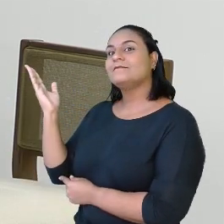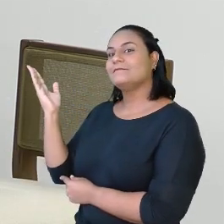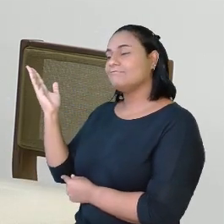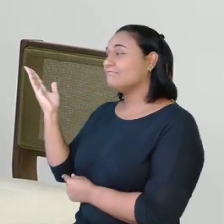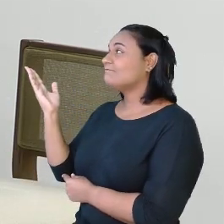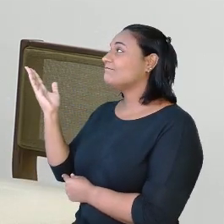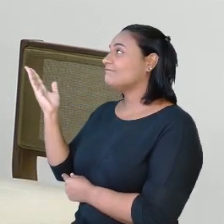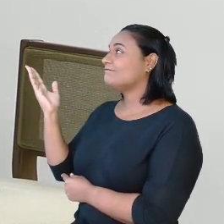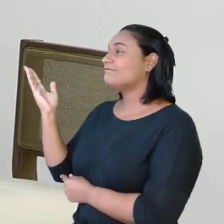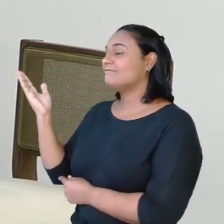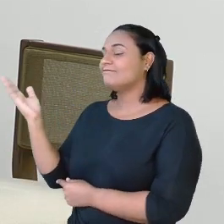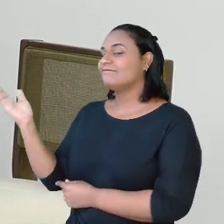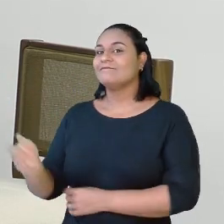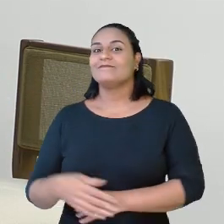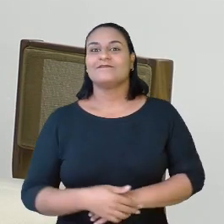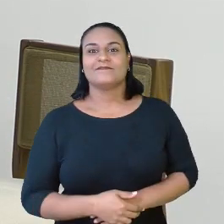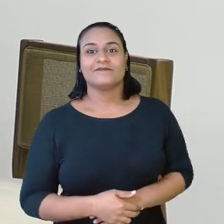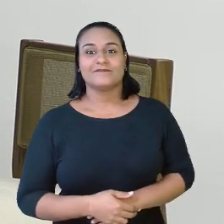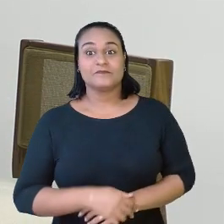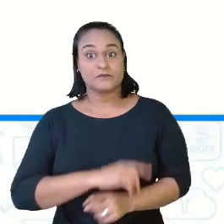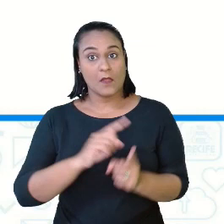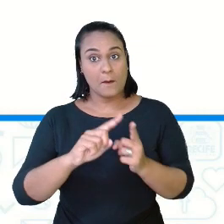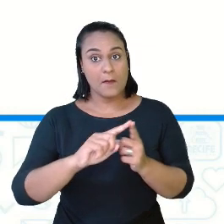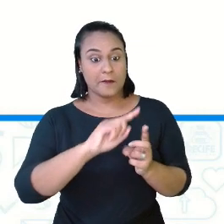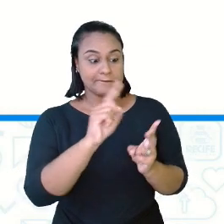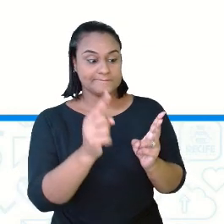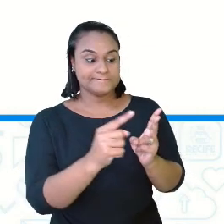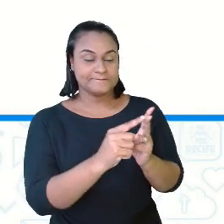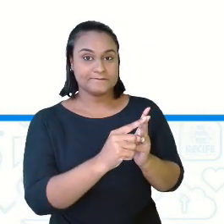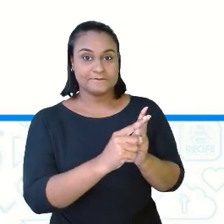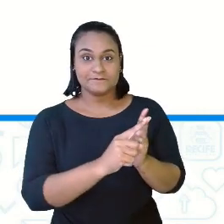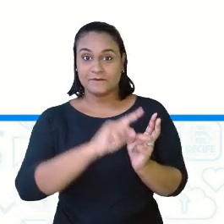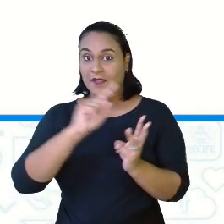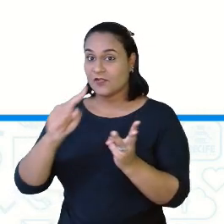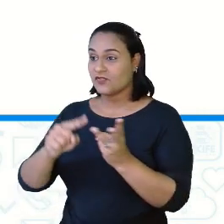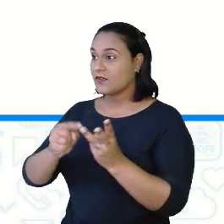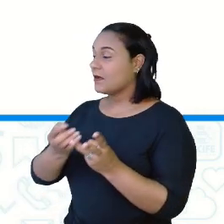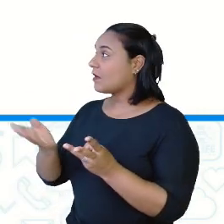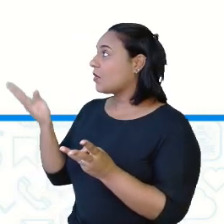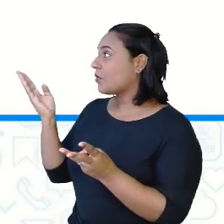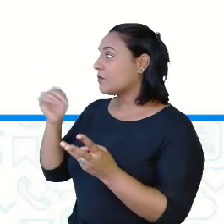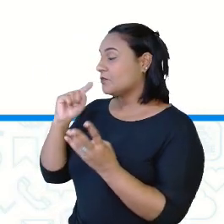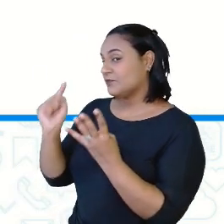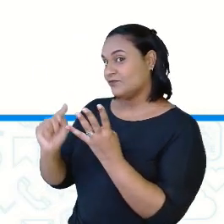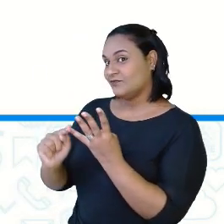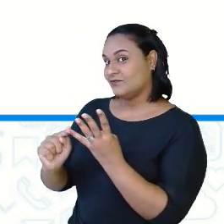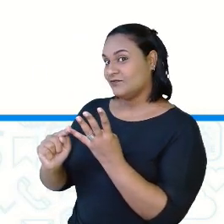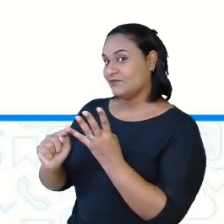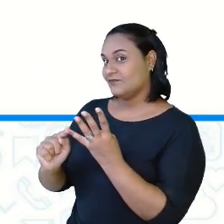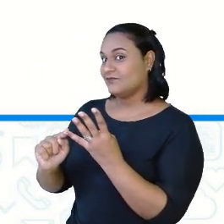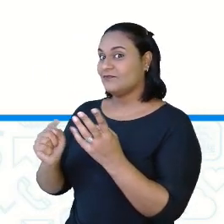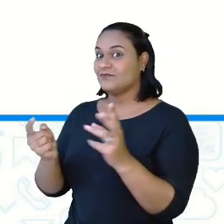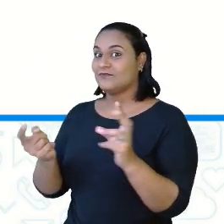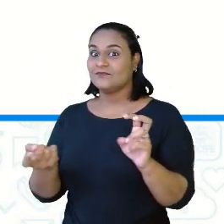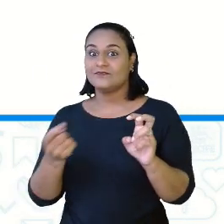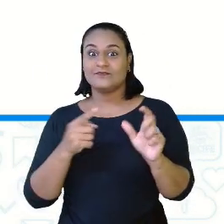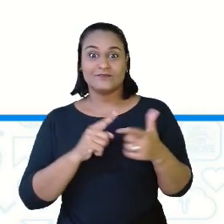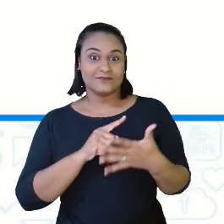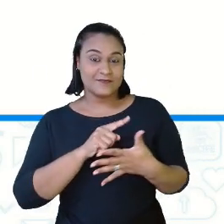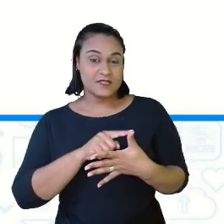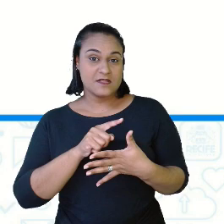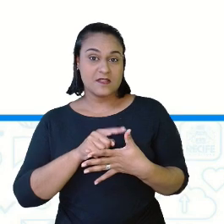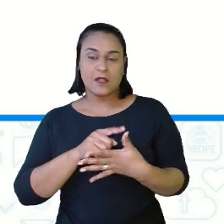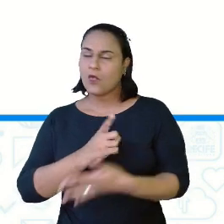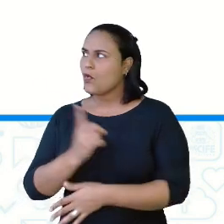tela. A palavra bolacha, abacaxi, xarope, chocolate, salsicha